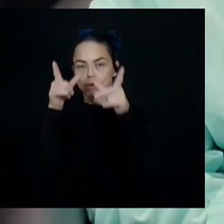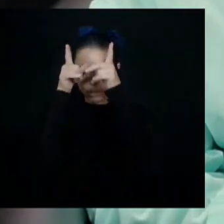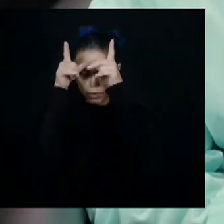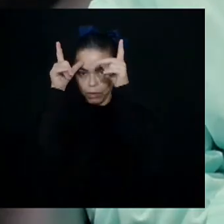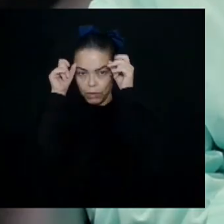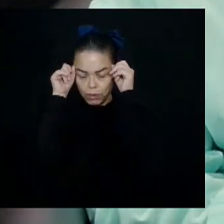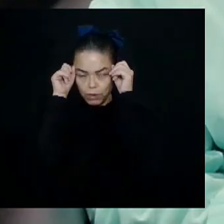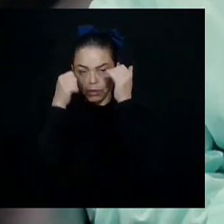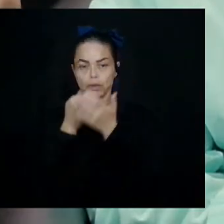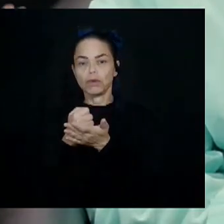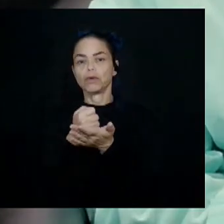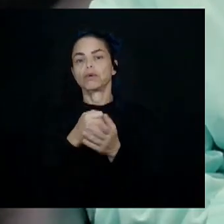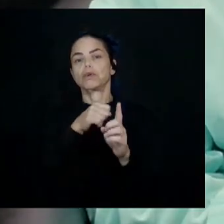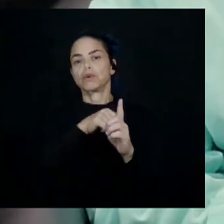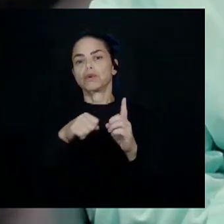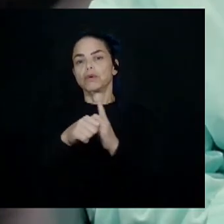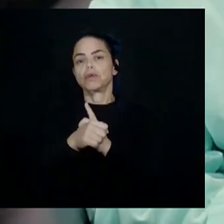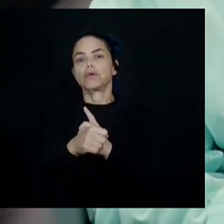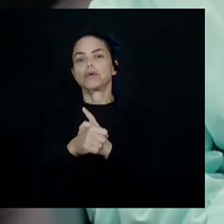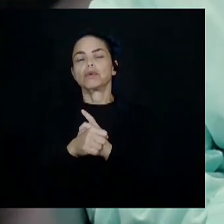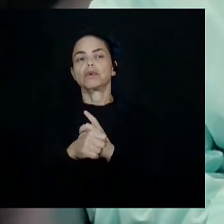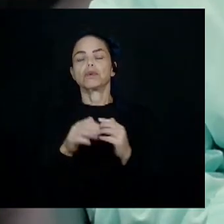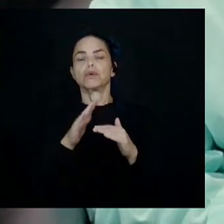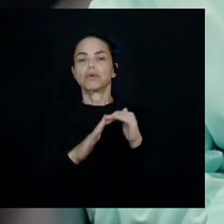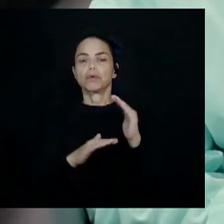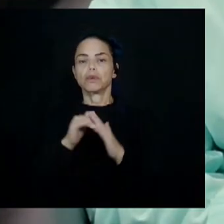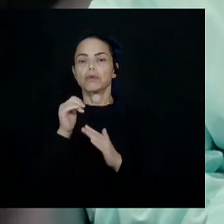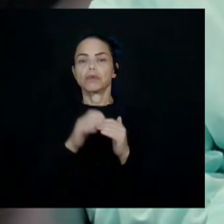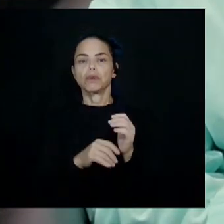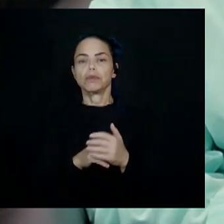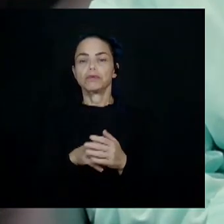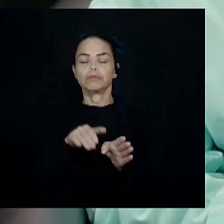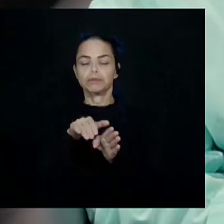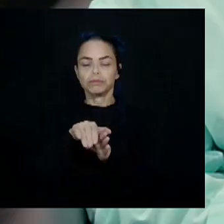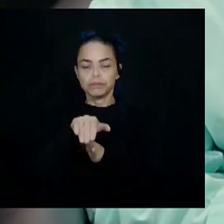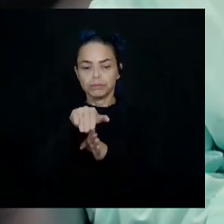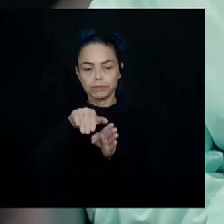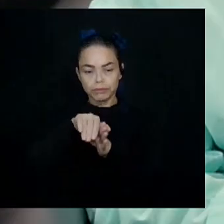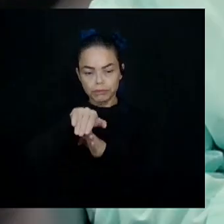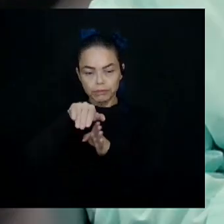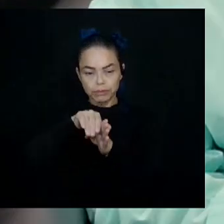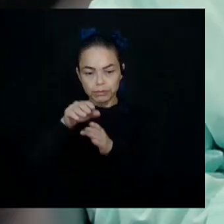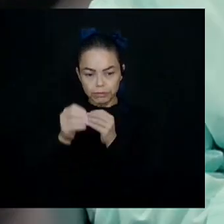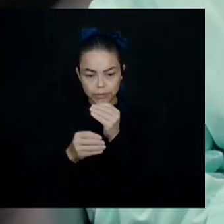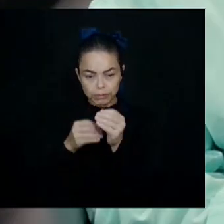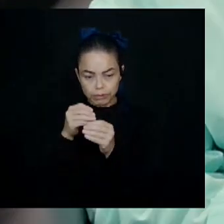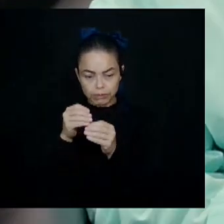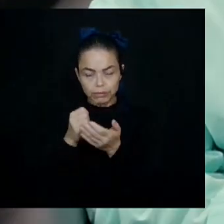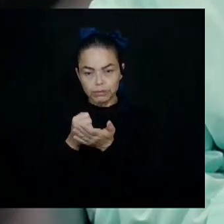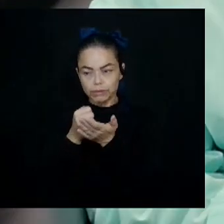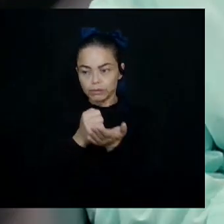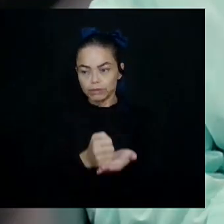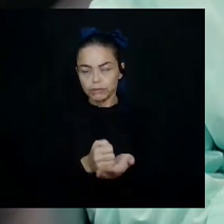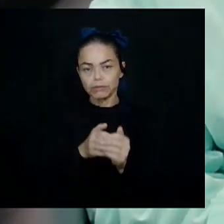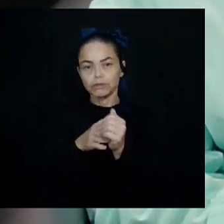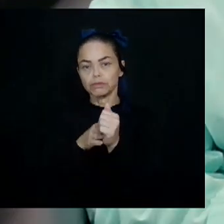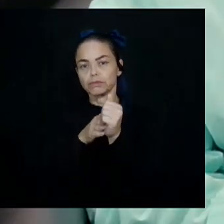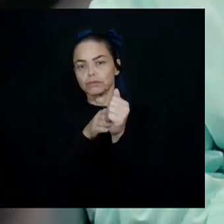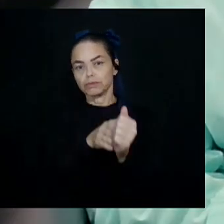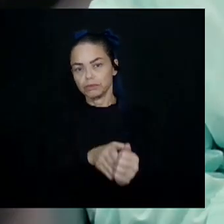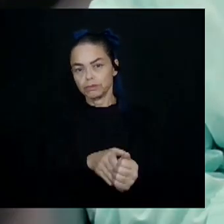social, profissionais que deem orientação para como ajudá-la a conduzir nesses estágios